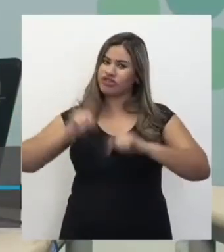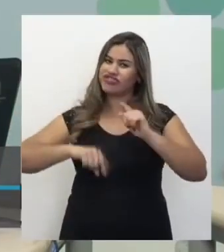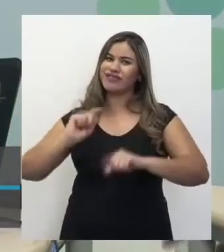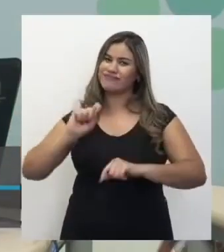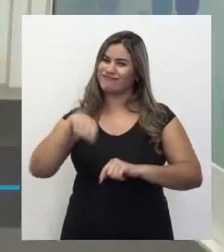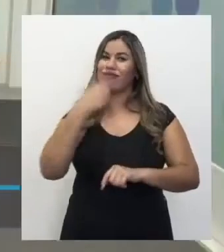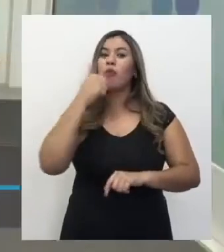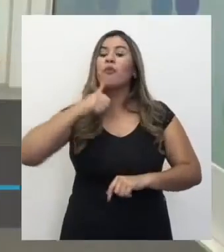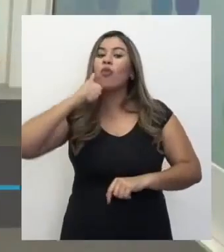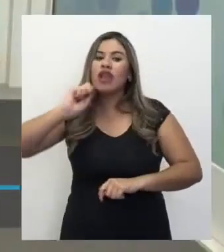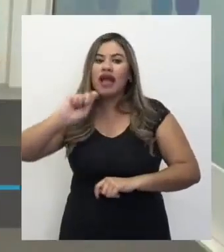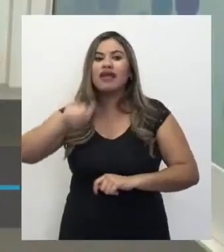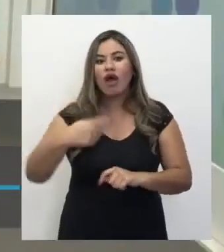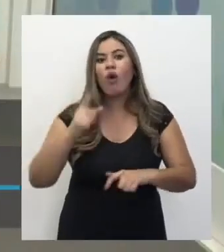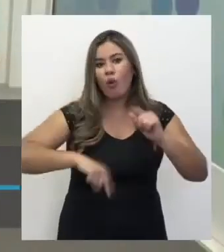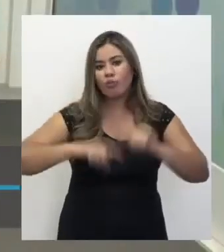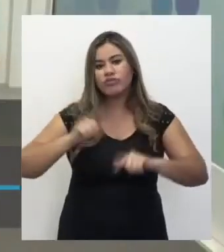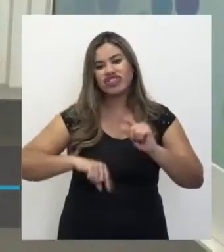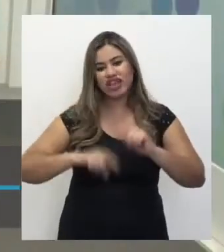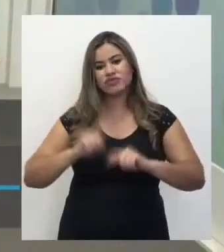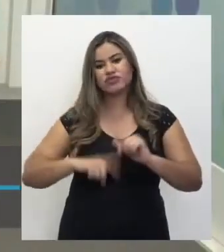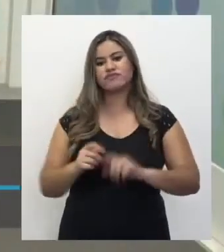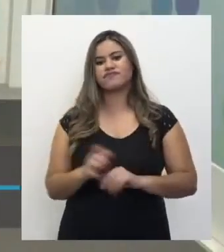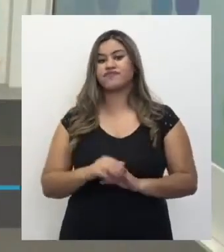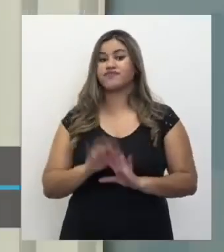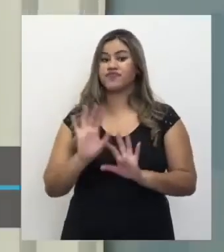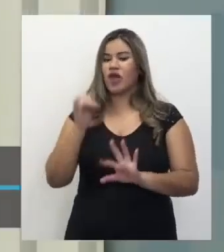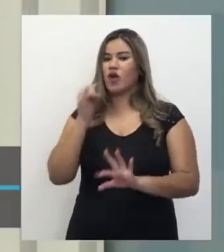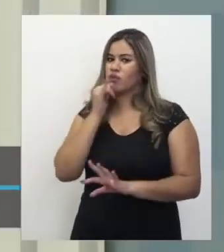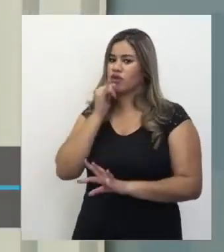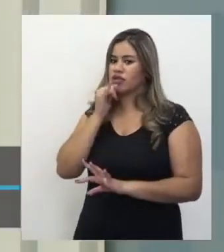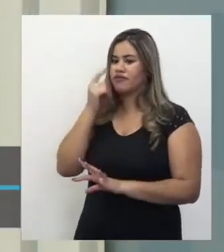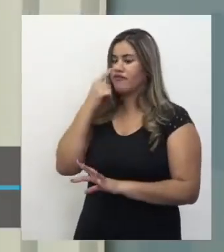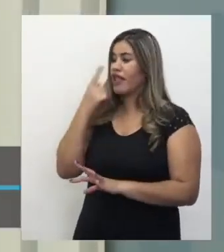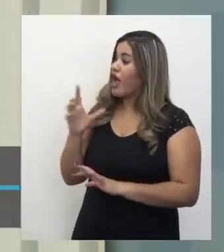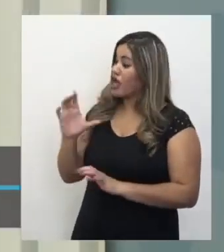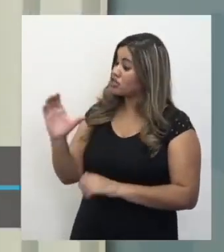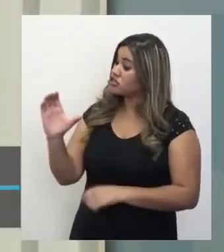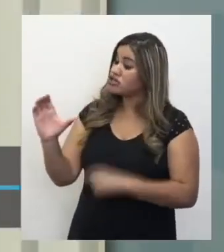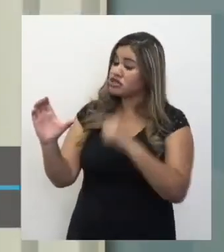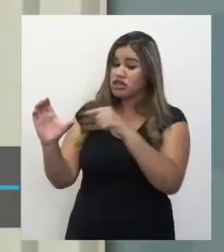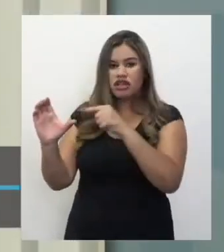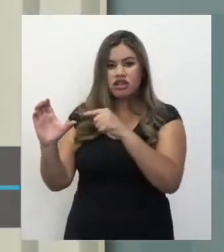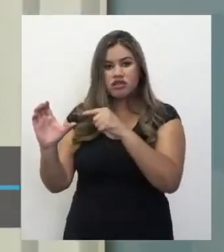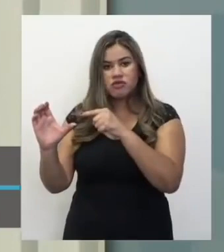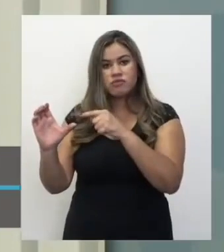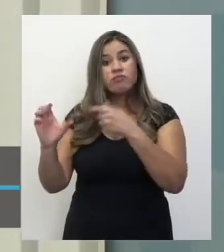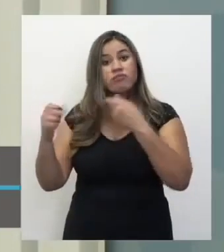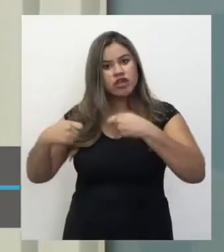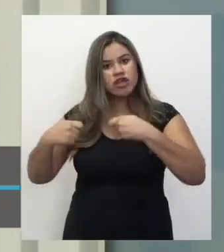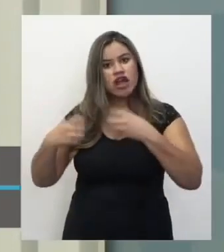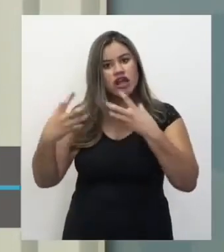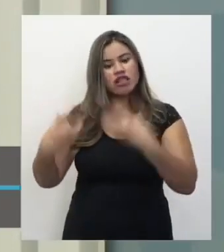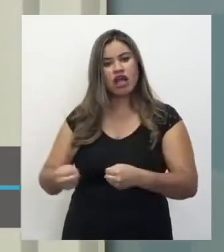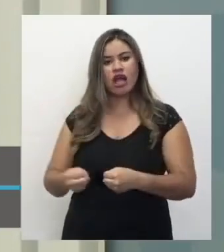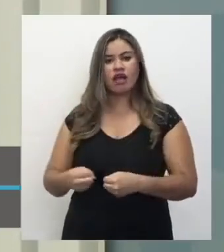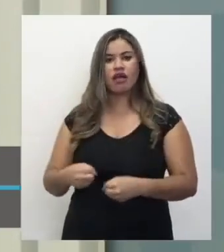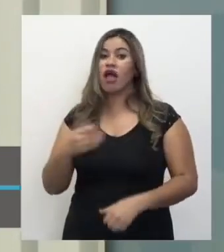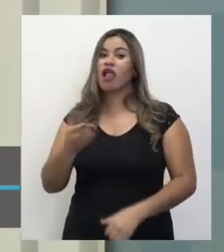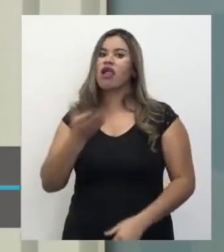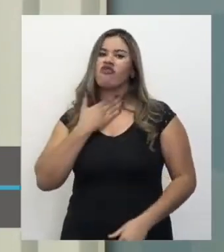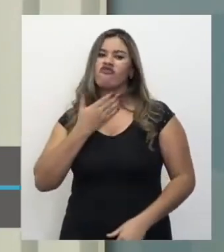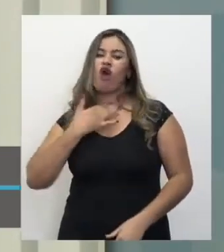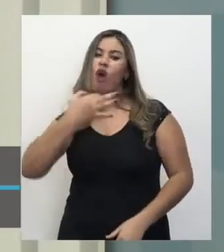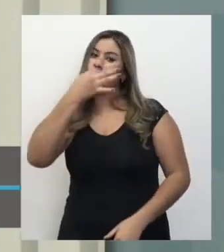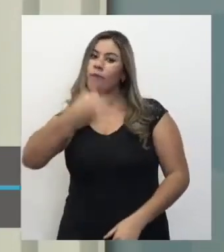tem uma hora que ele fala assim, olha, né? Se eu falar que isso aqui é novelo, você tem que confirmar, ou seja, ela não tem direito à voz.